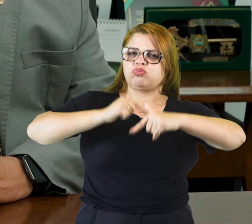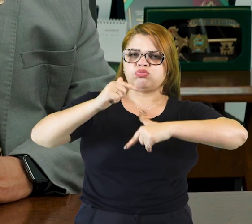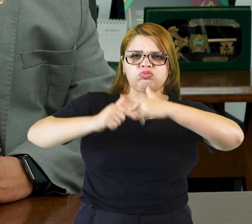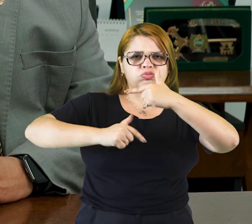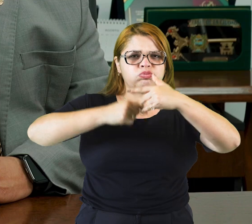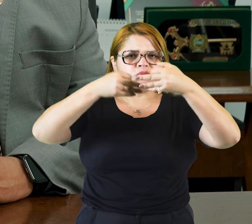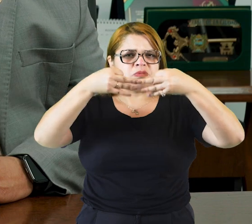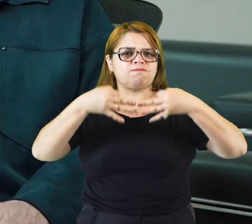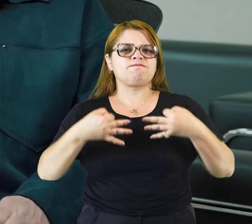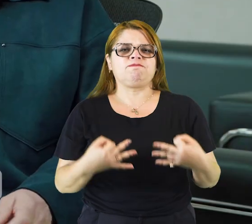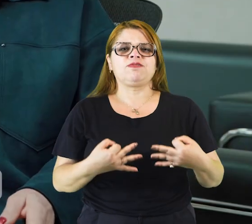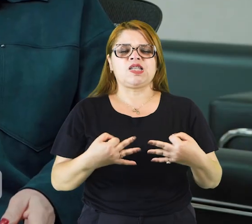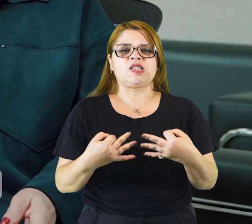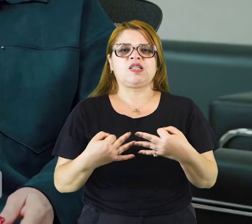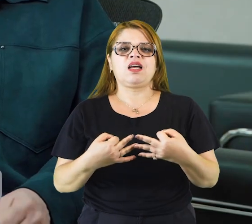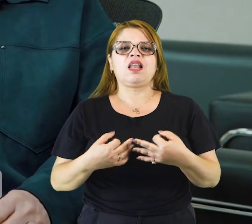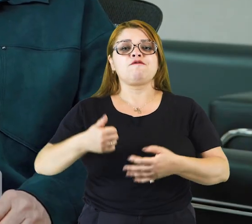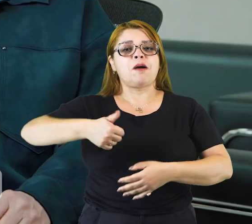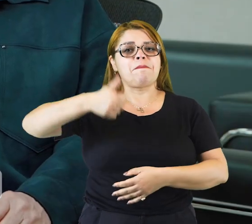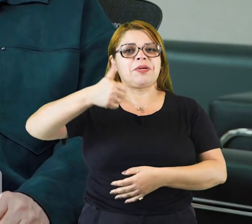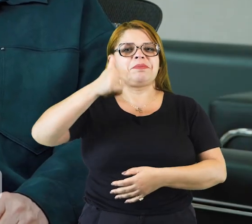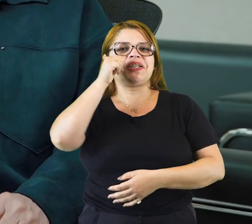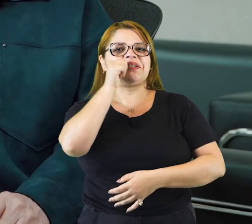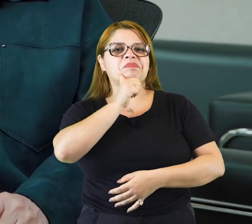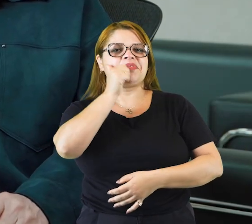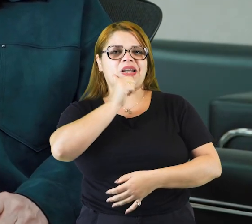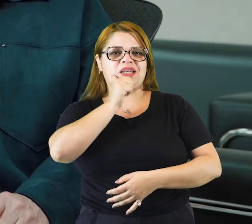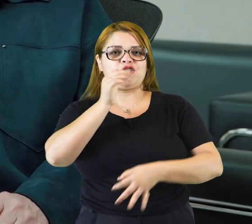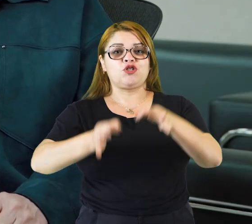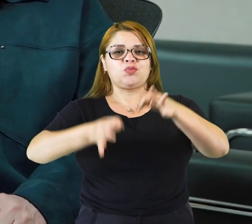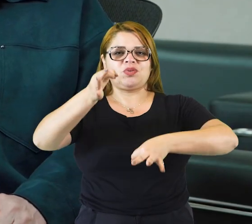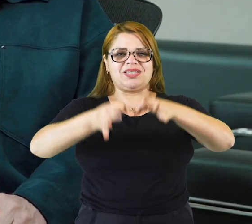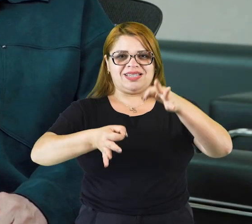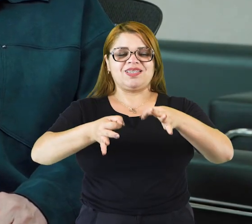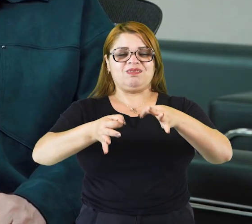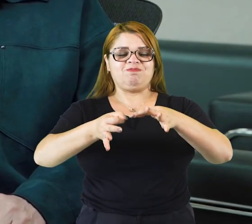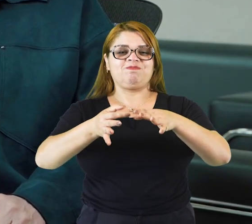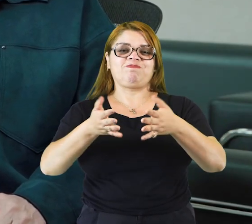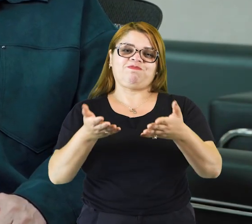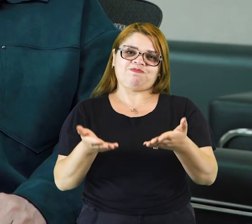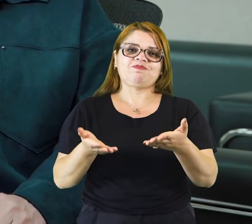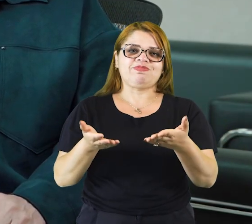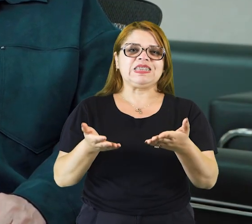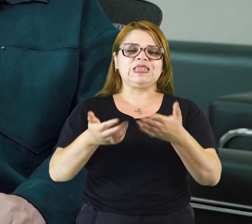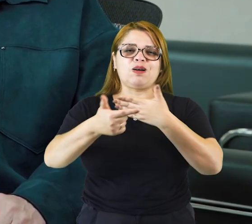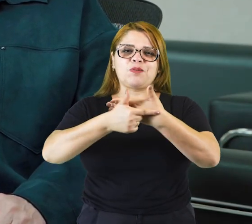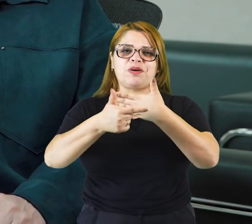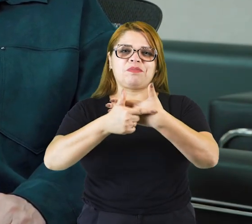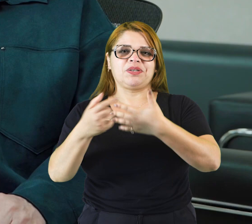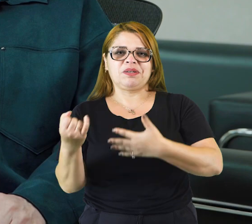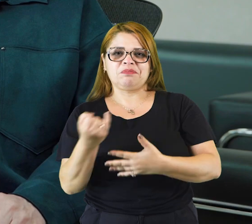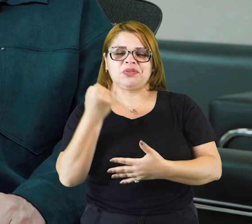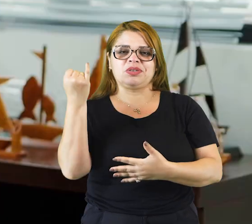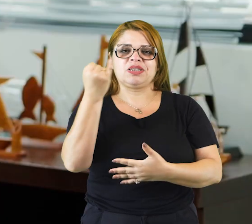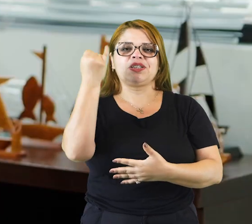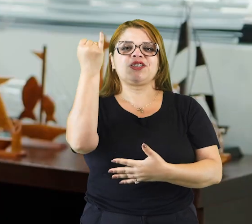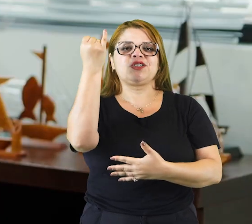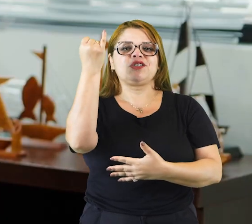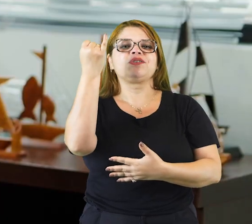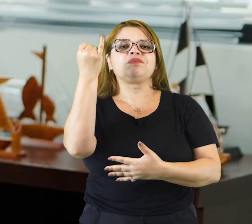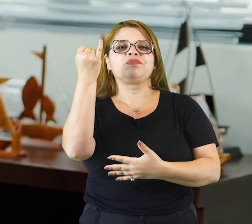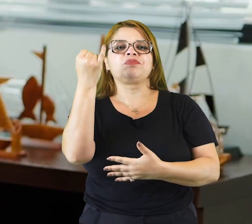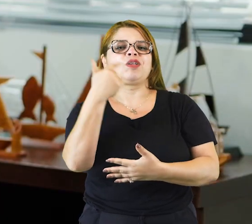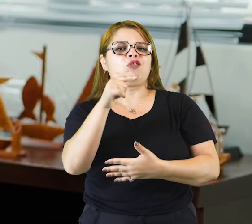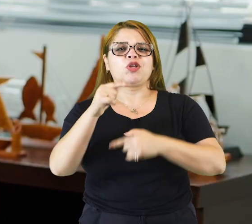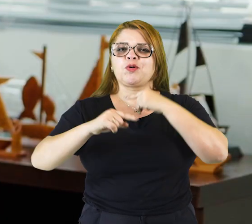muito competente. Primeiro que ela foi a primeira mulher, né? Juíza. Então, isso é um papel muito importante. Sem